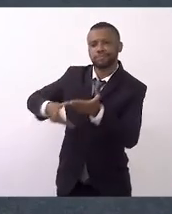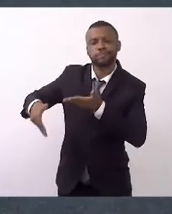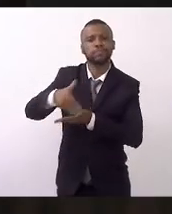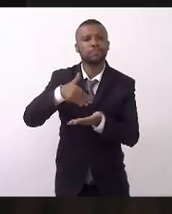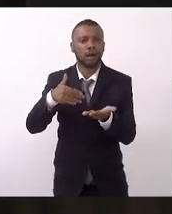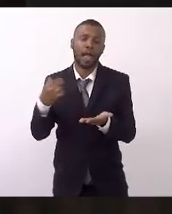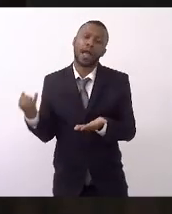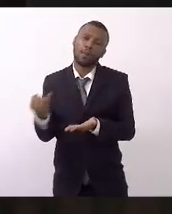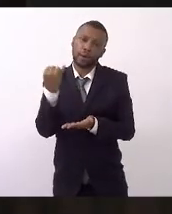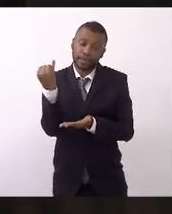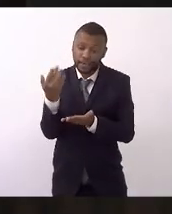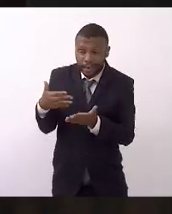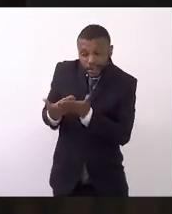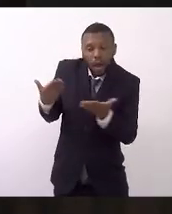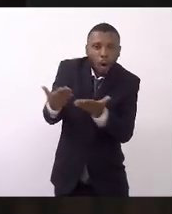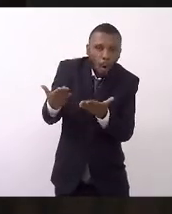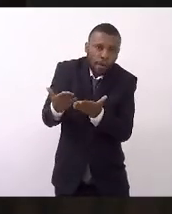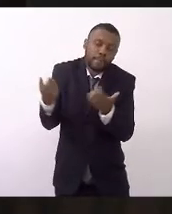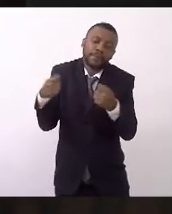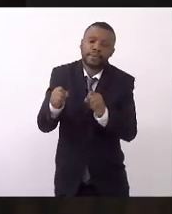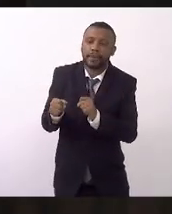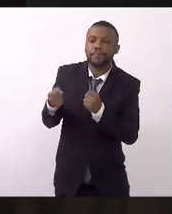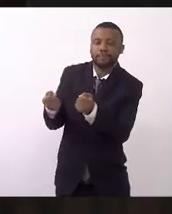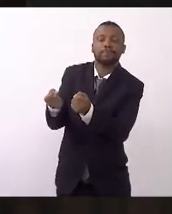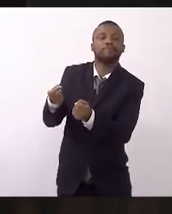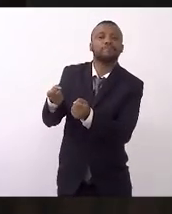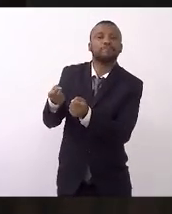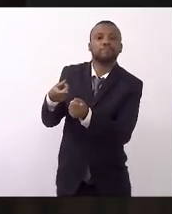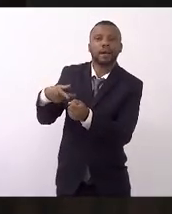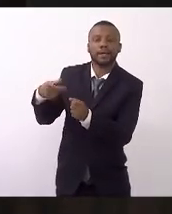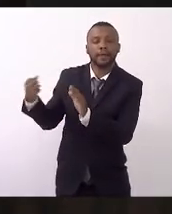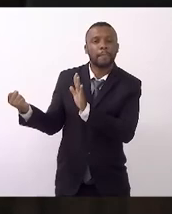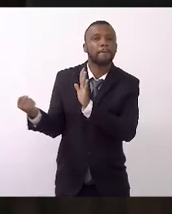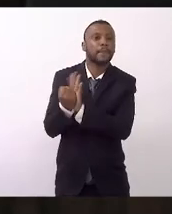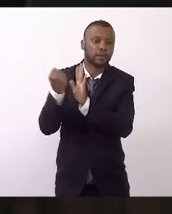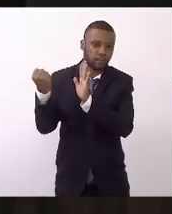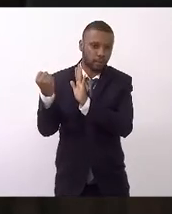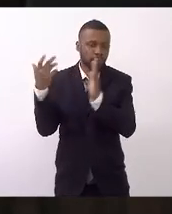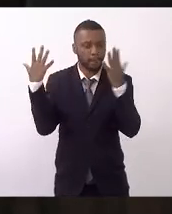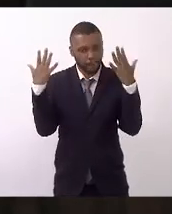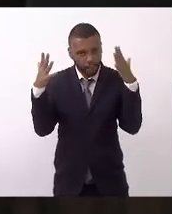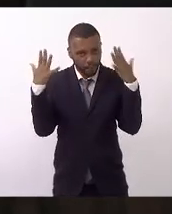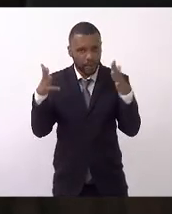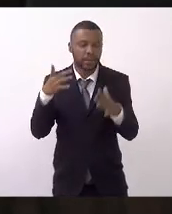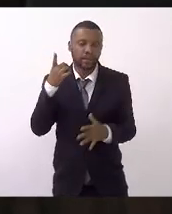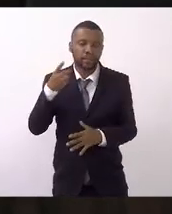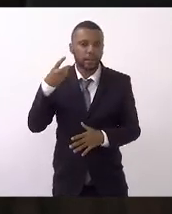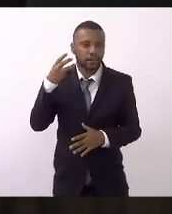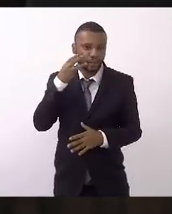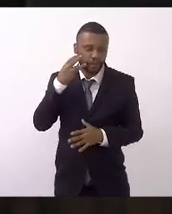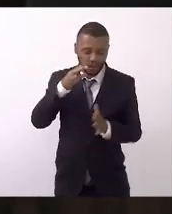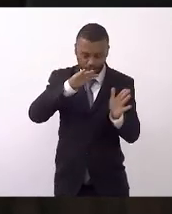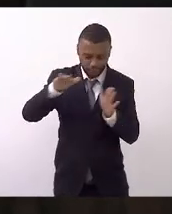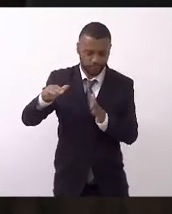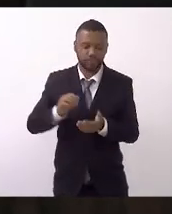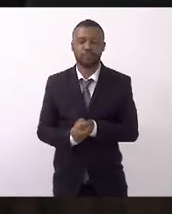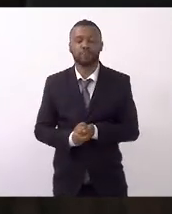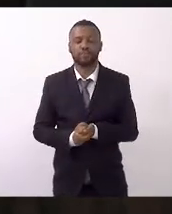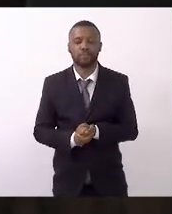importante e e precisa ser preservado esse patrimônio. Parabéns, deputado Valdeque. Nada mais havendo a